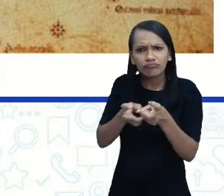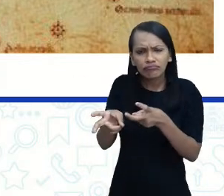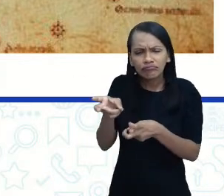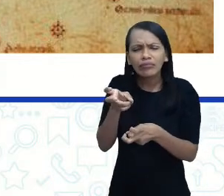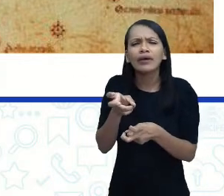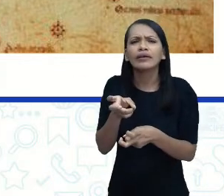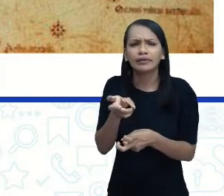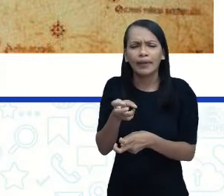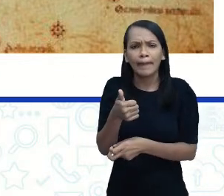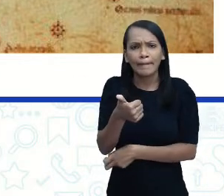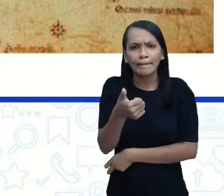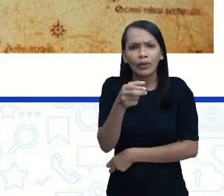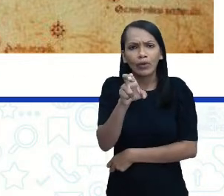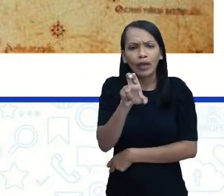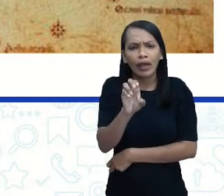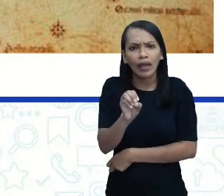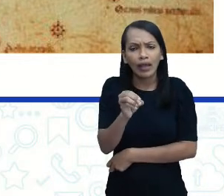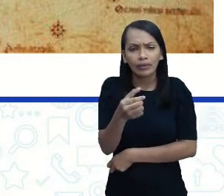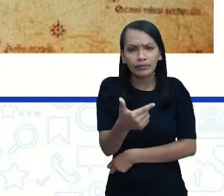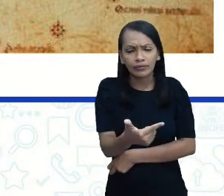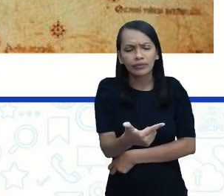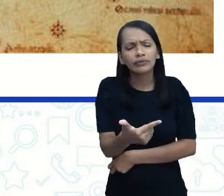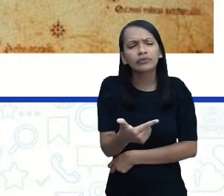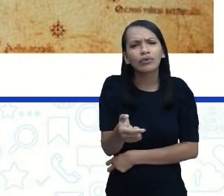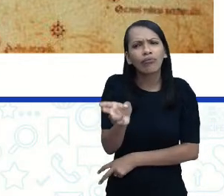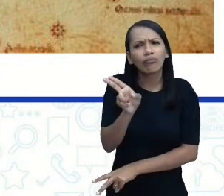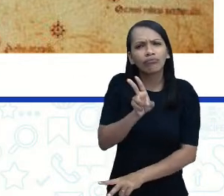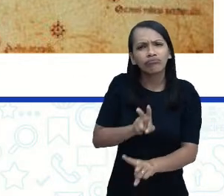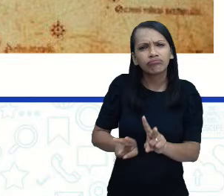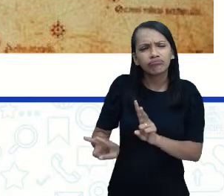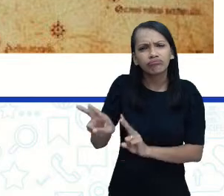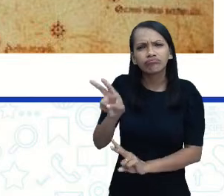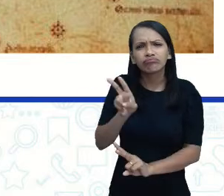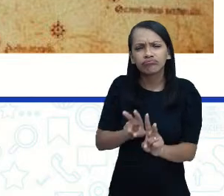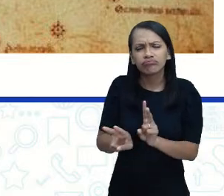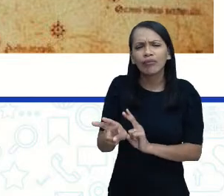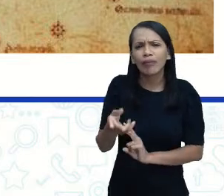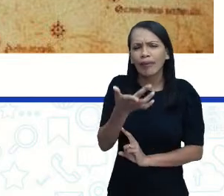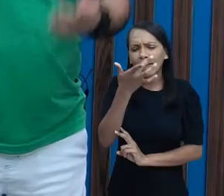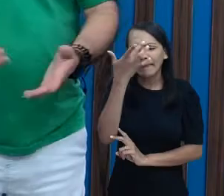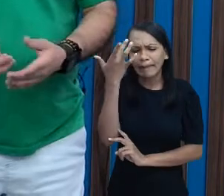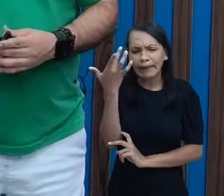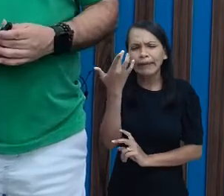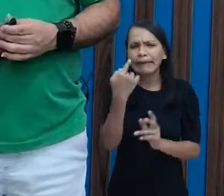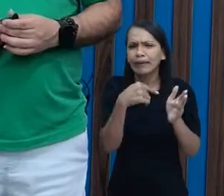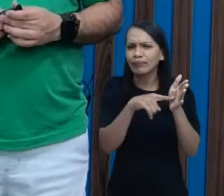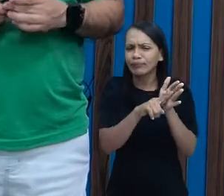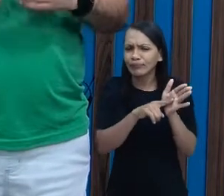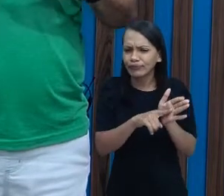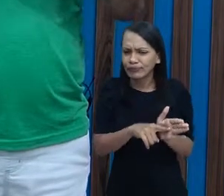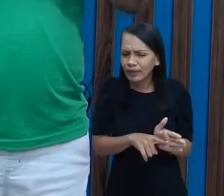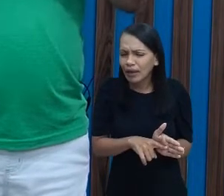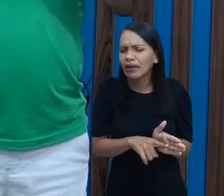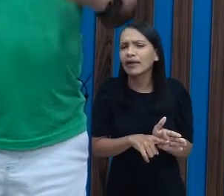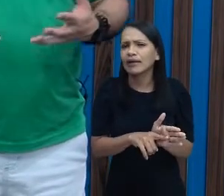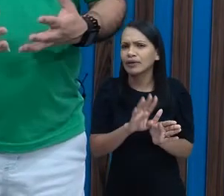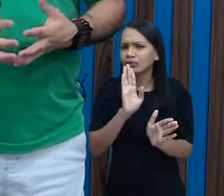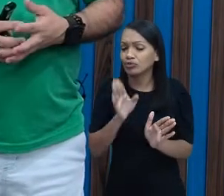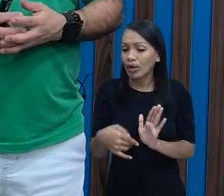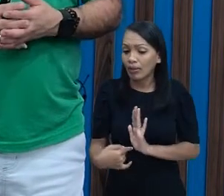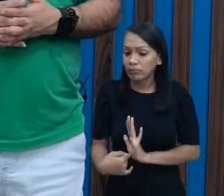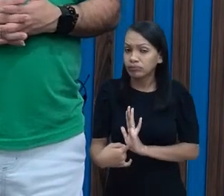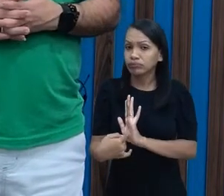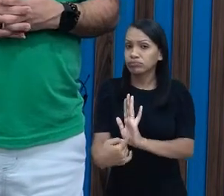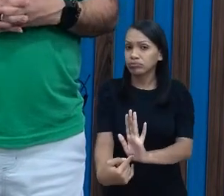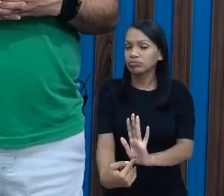em 1502 aí, os cartógrafos representando aí já